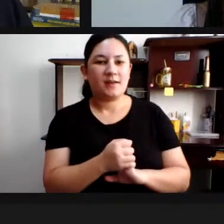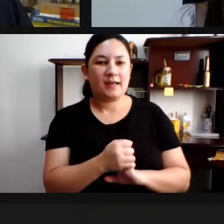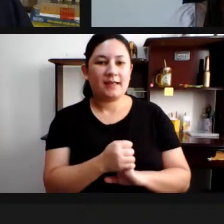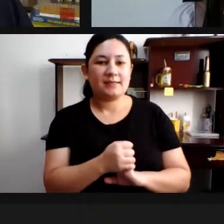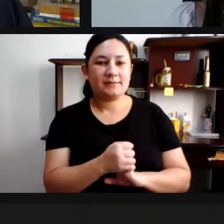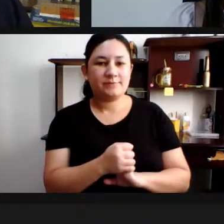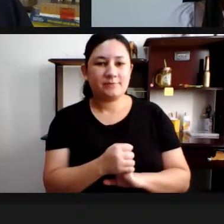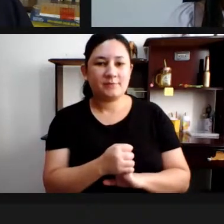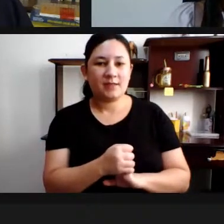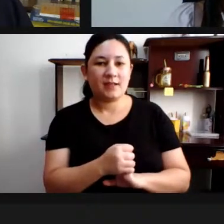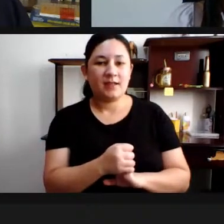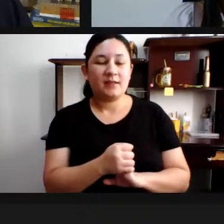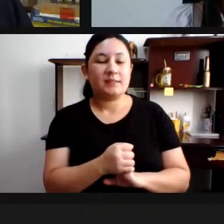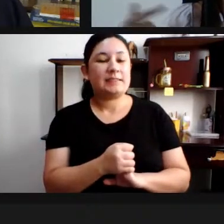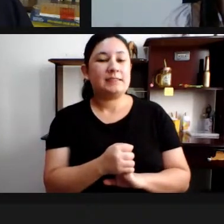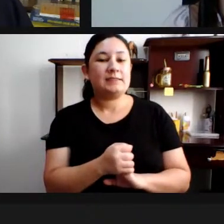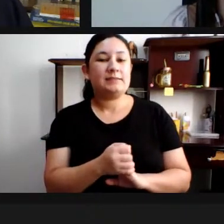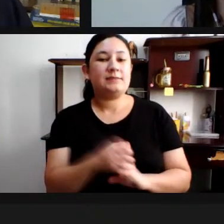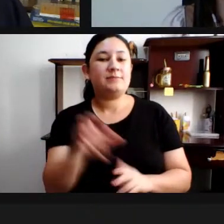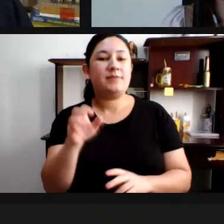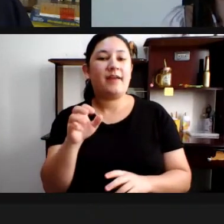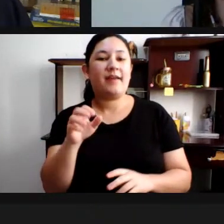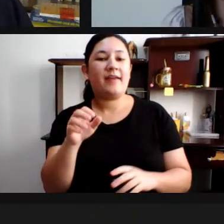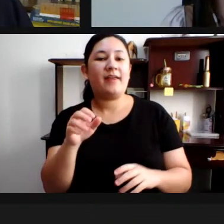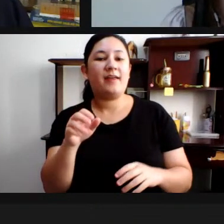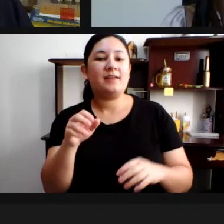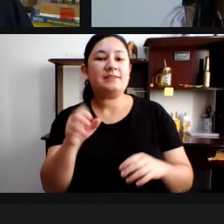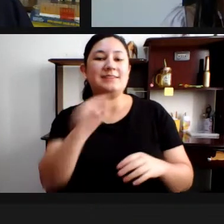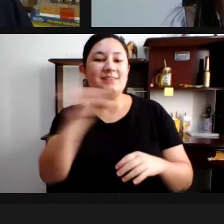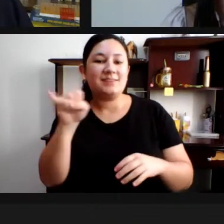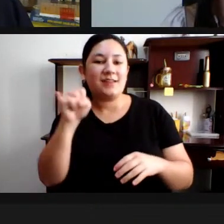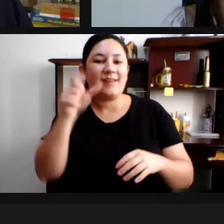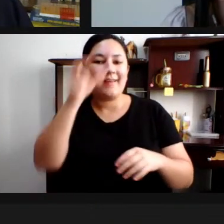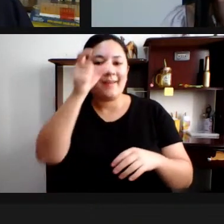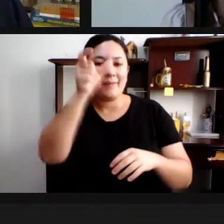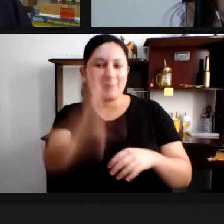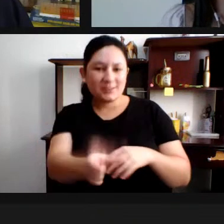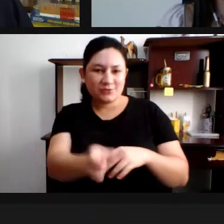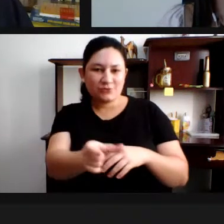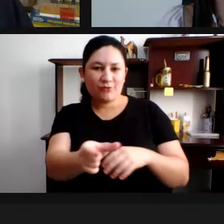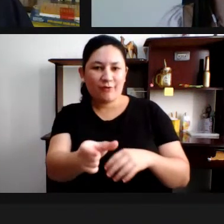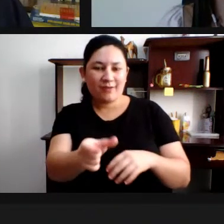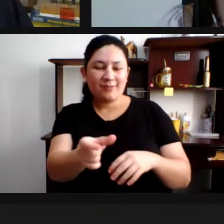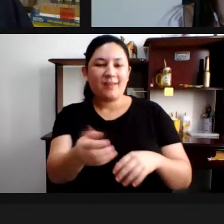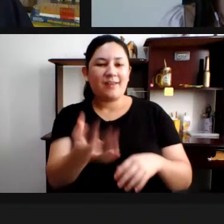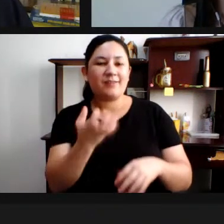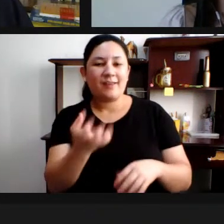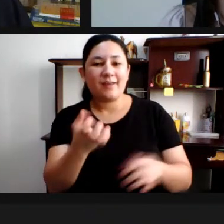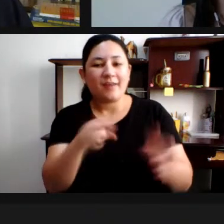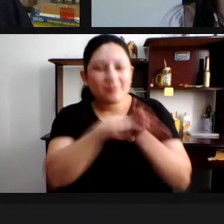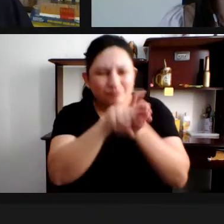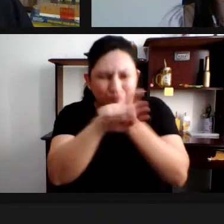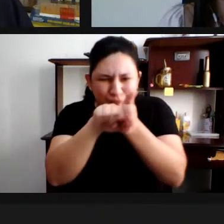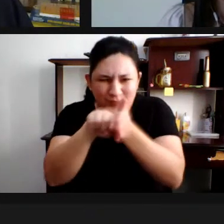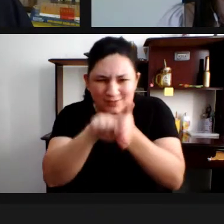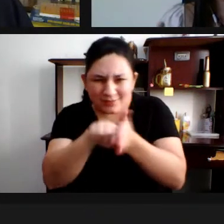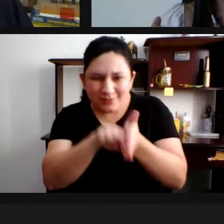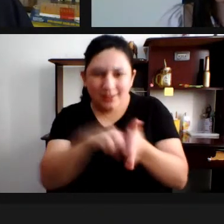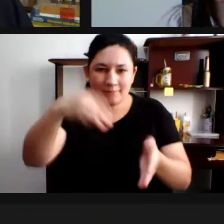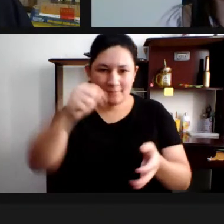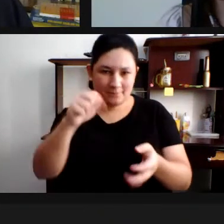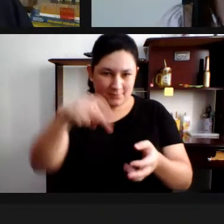saber se para quem quer fazer pesquisa com os manuscritos qual seria o primeiro passo